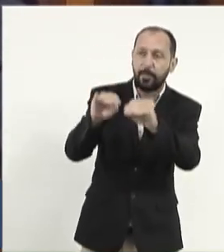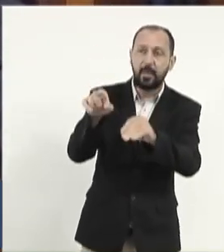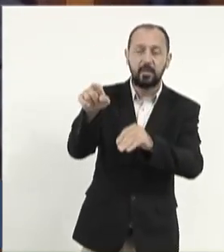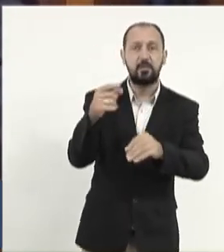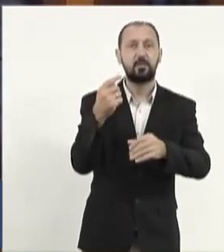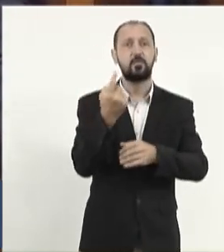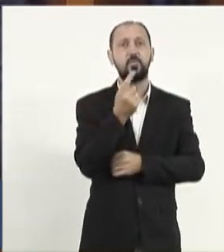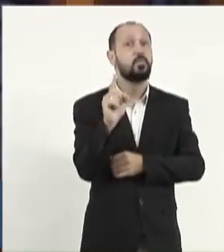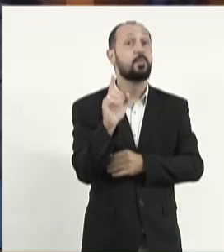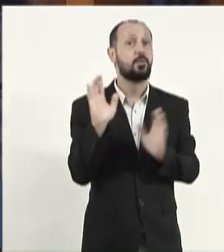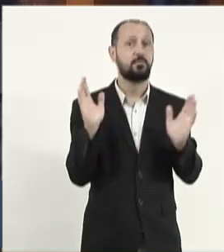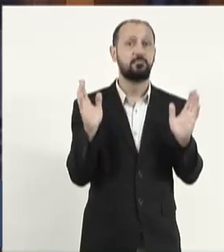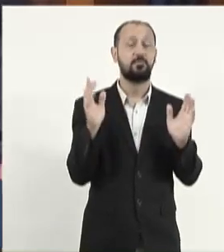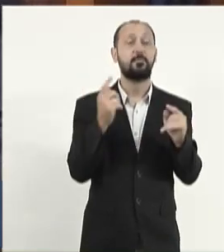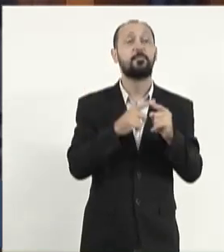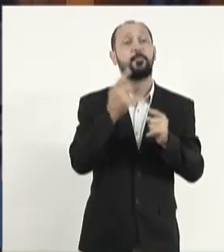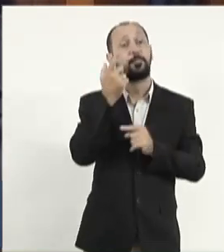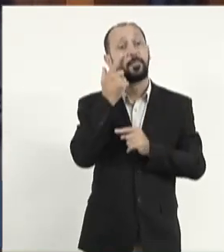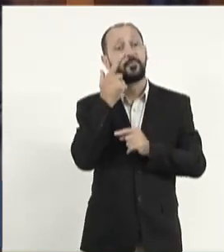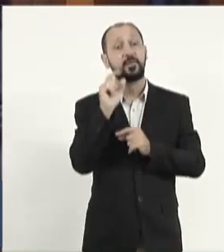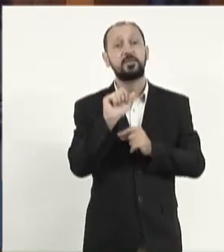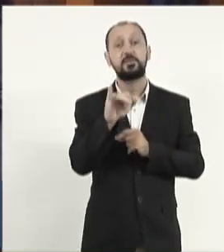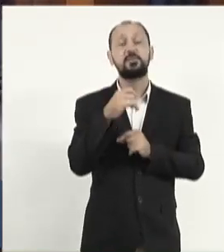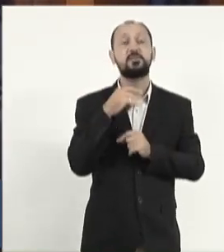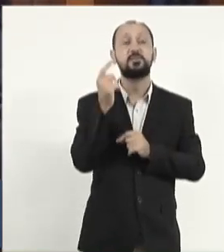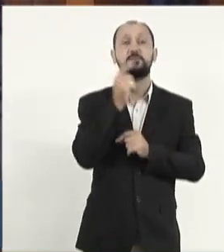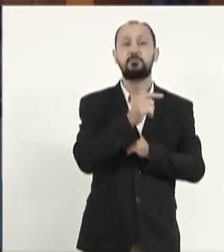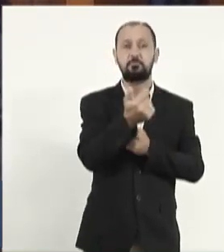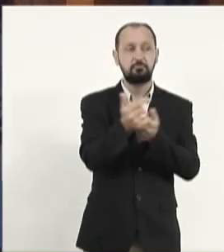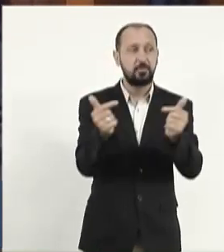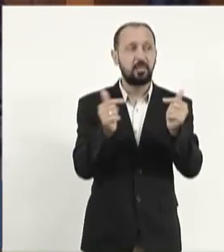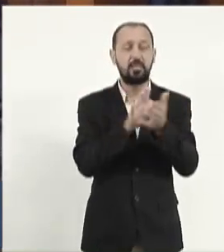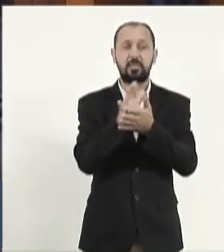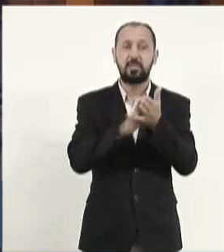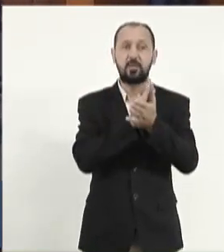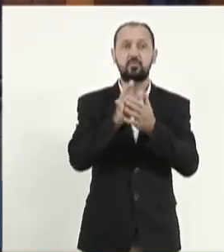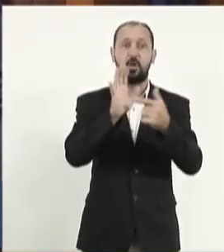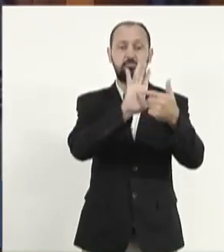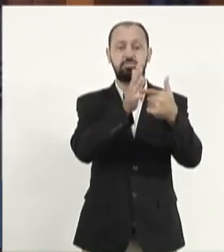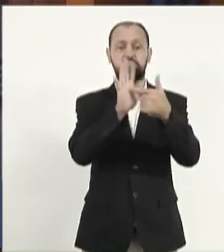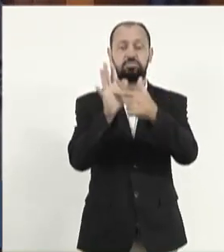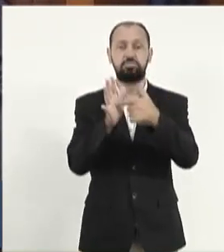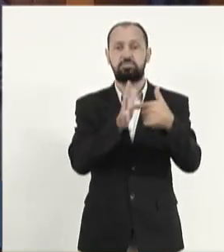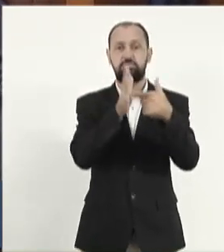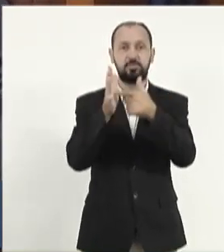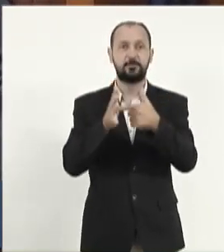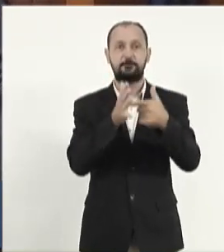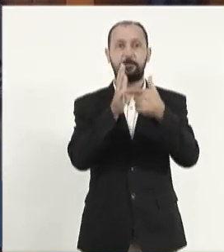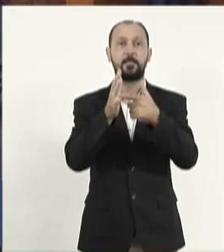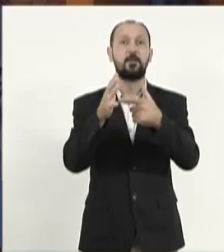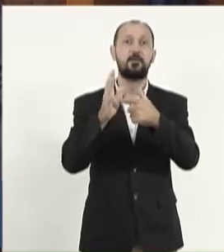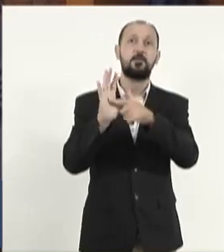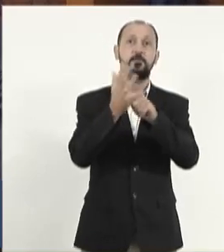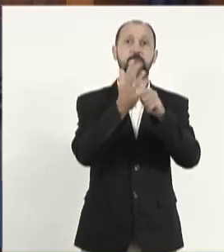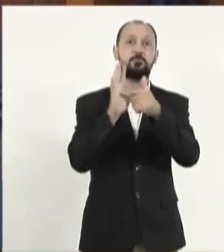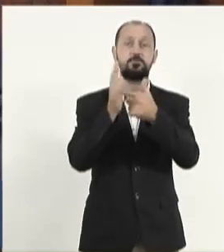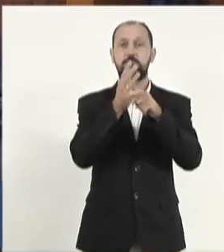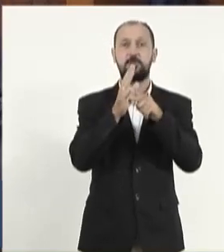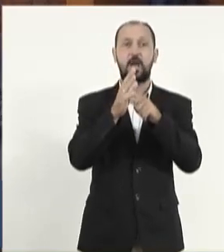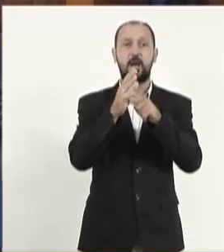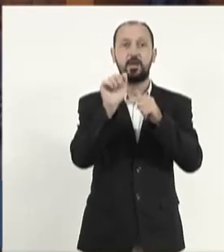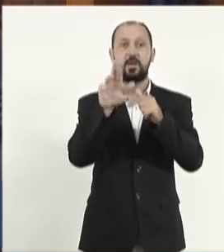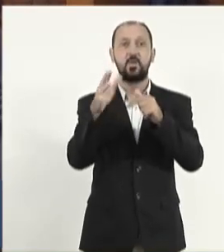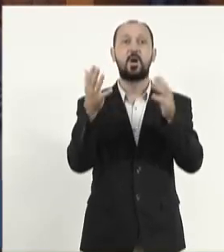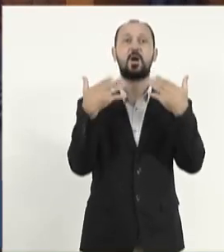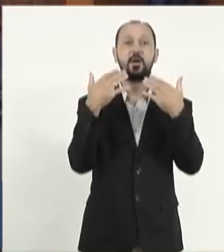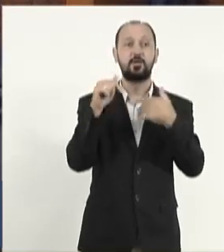loja. Desliguei a geladeira para ver se, né? Falou: não tem mais nada aqui, só tem um ventilador ventilando ar quente,